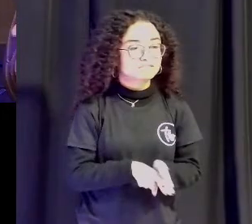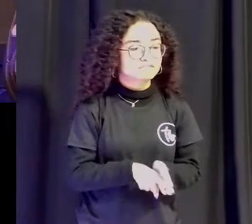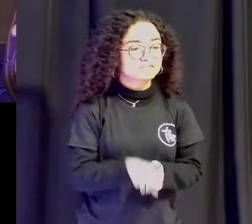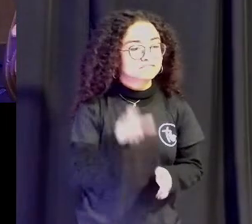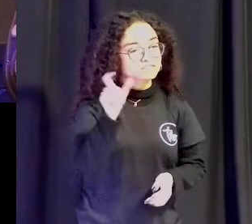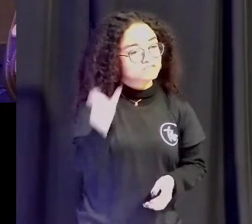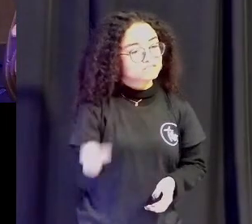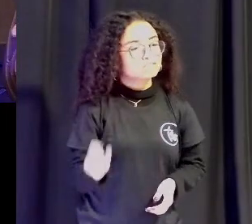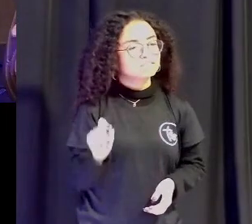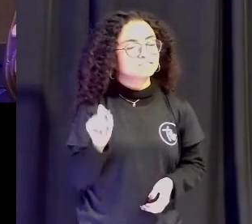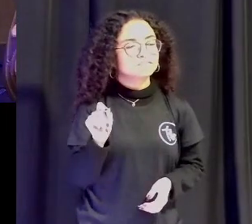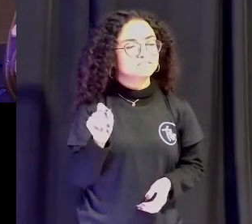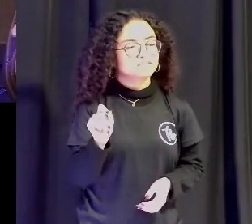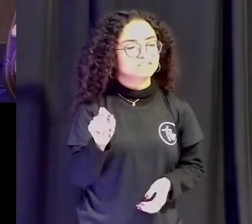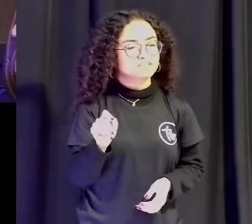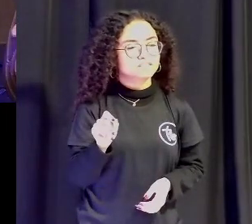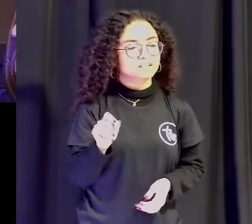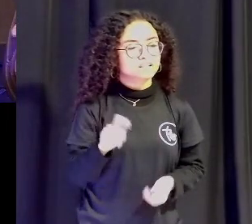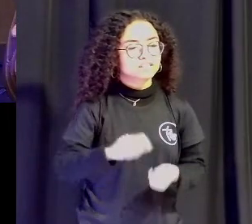que fez esse milagre?